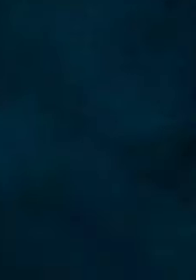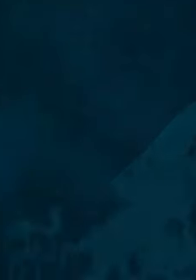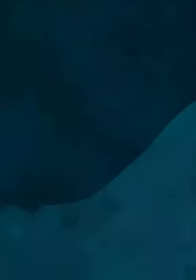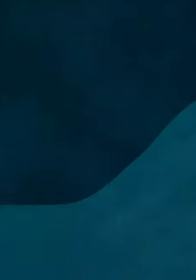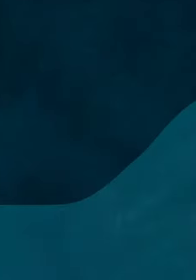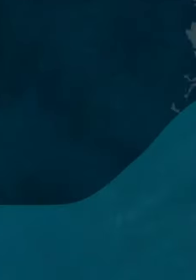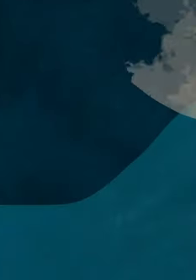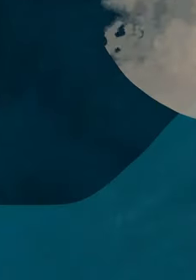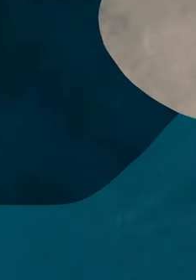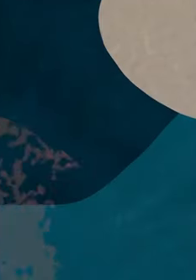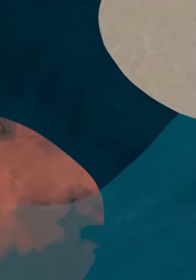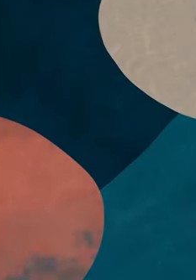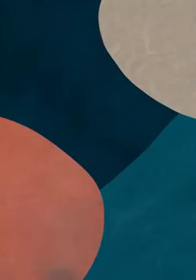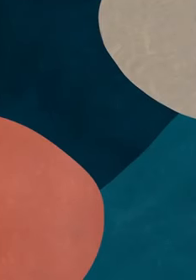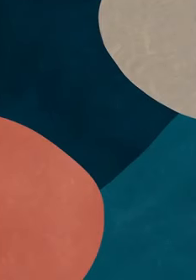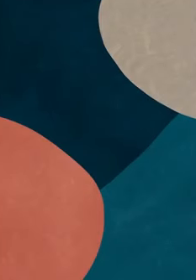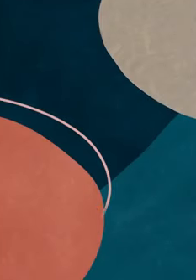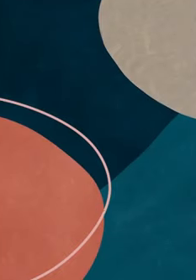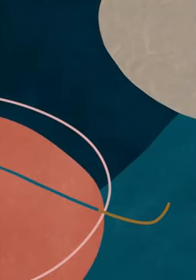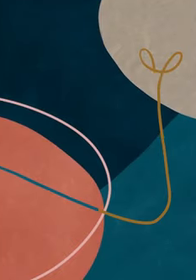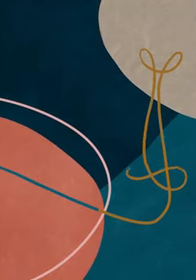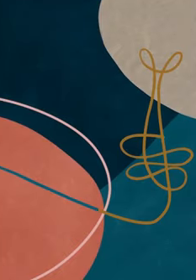E aí